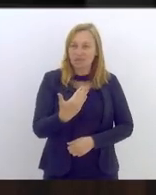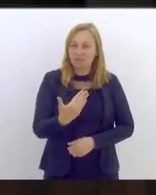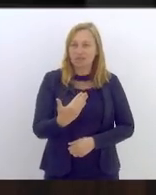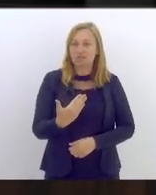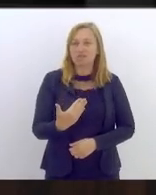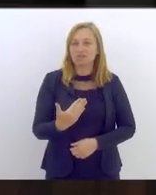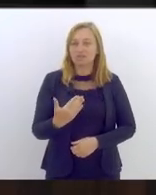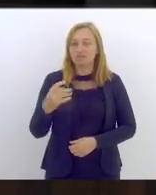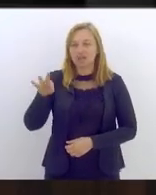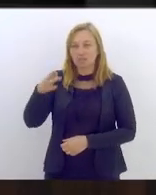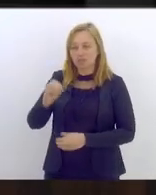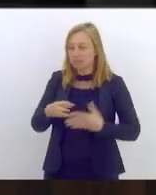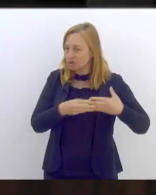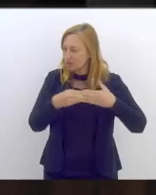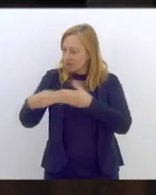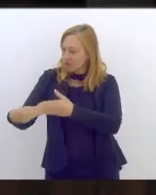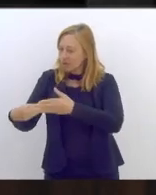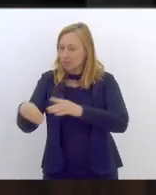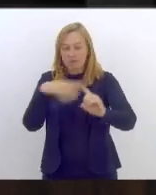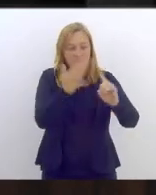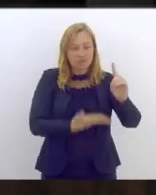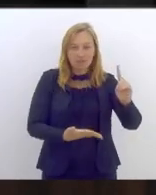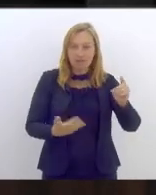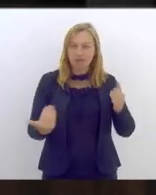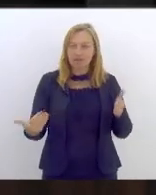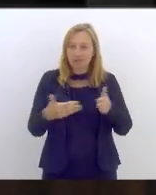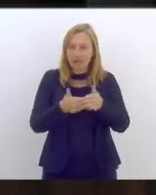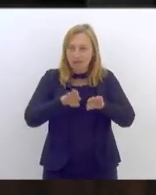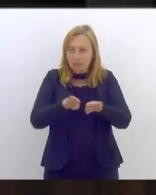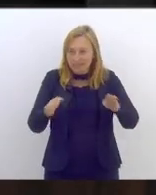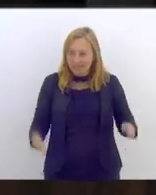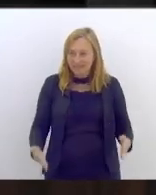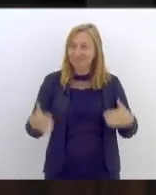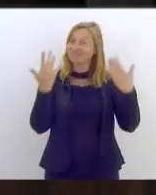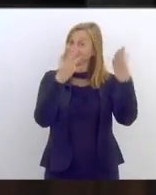que possa conduzir o nosso homenageado aqui a mesa